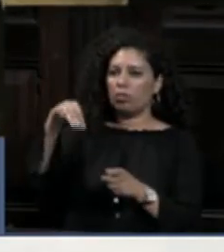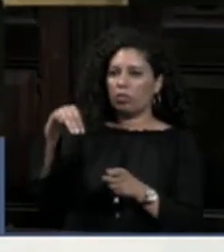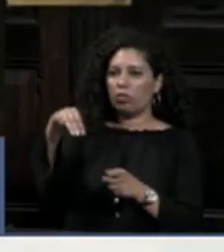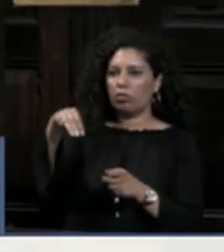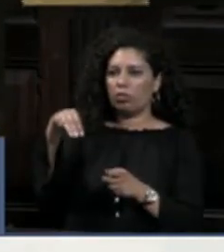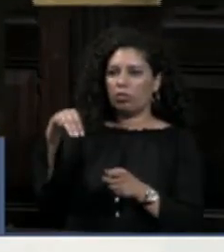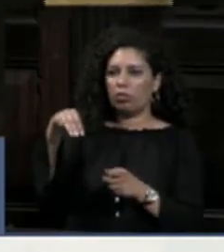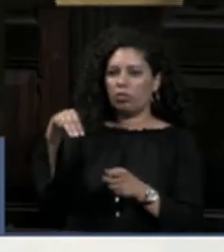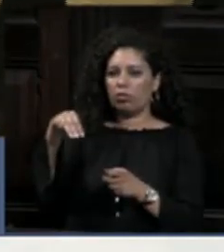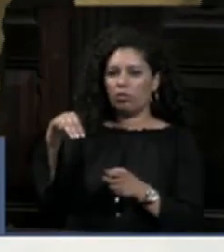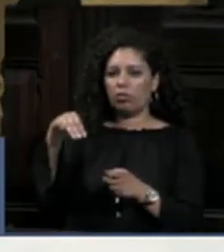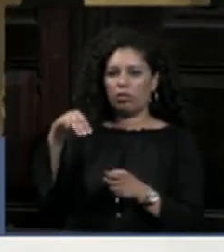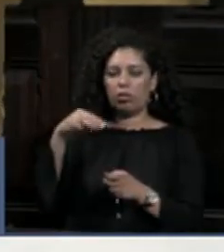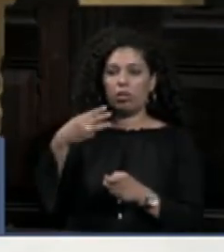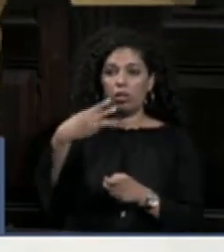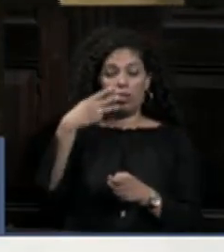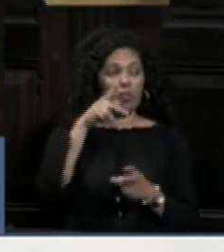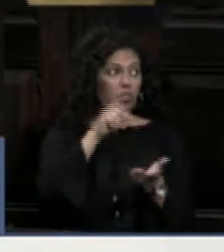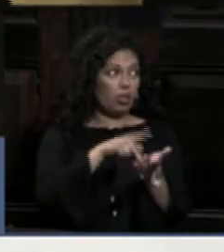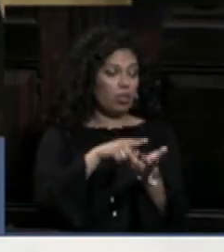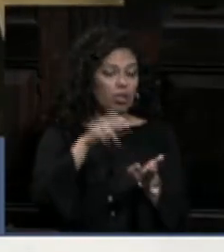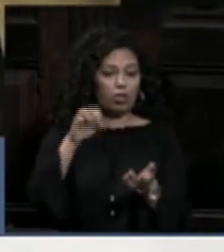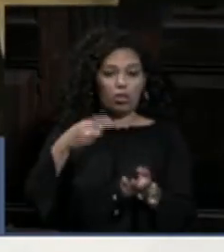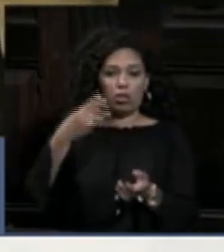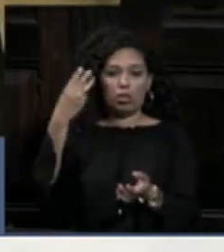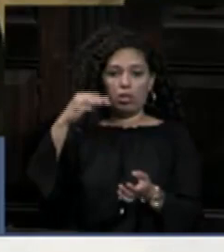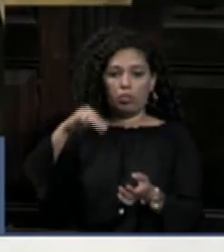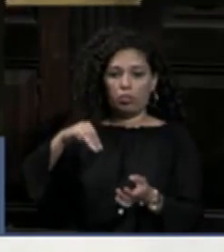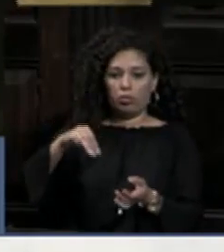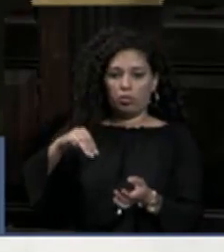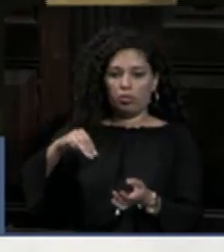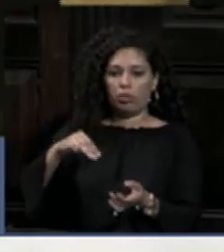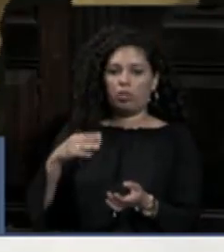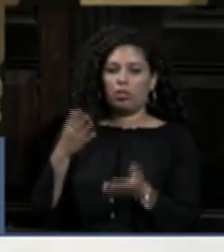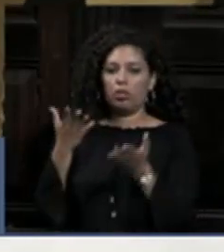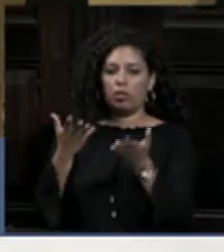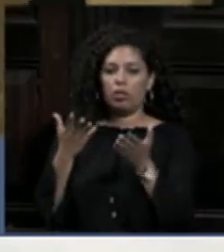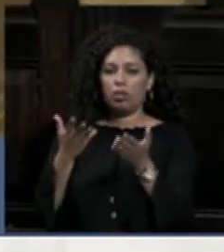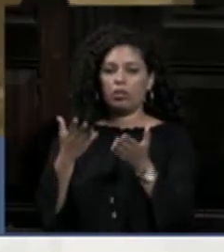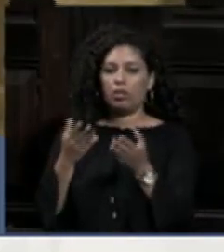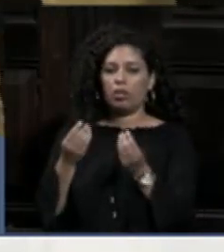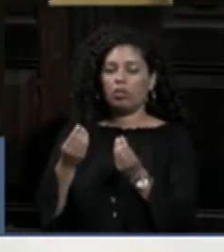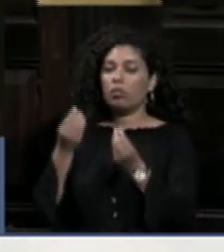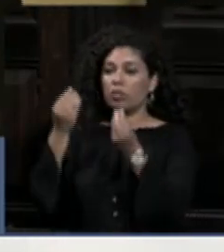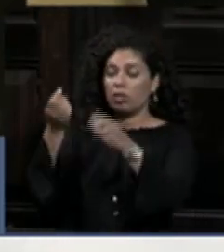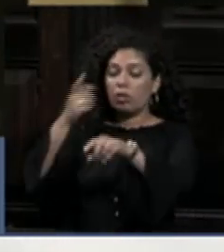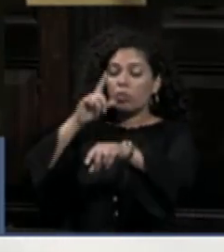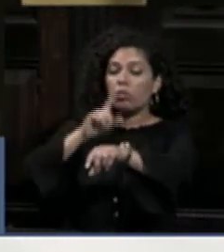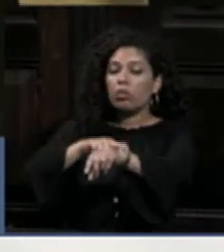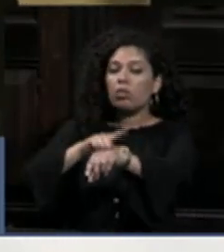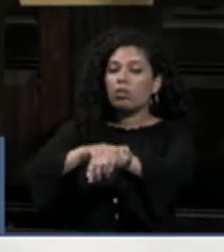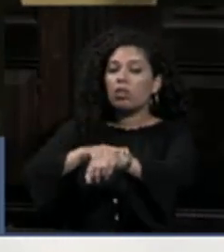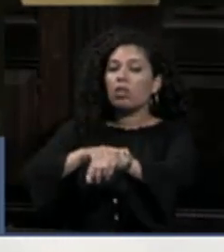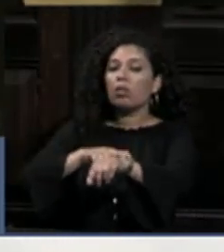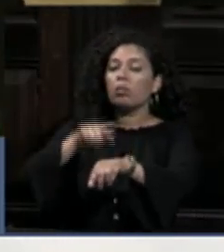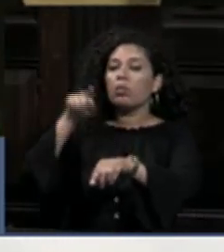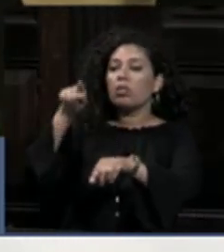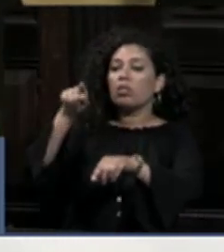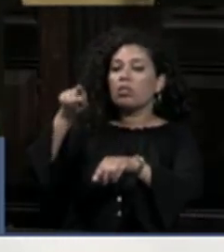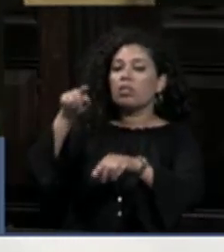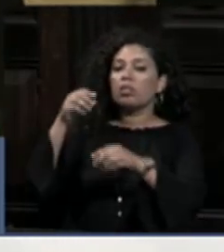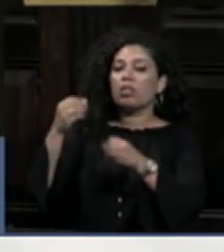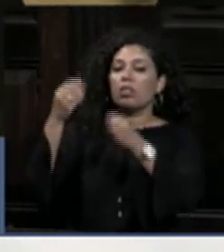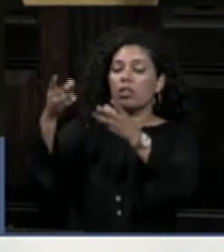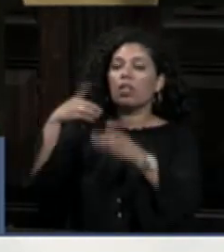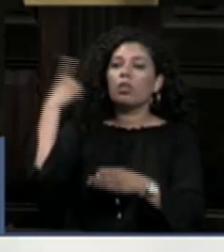em três minutos 3 não quero que o excelência me deu tempo que vossa excelência deu ao deputado carlos minc